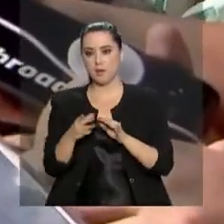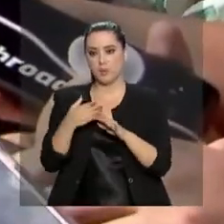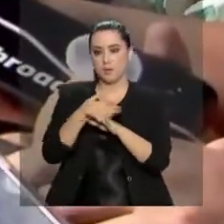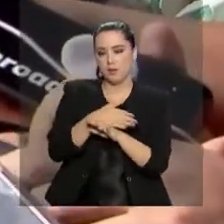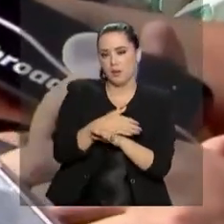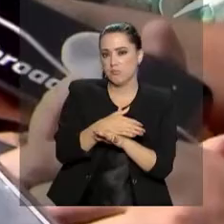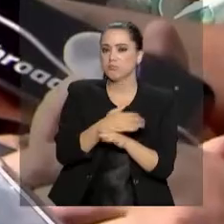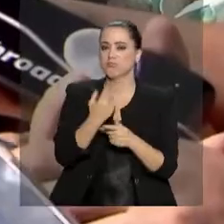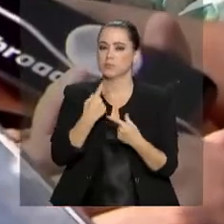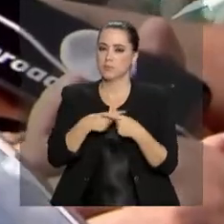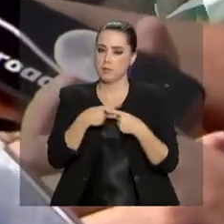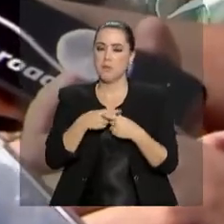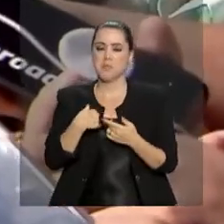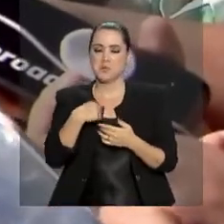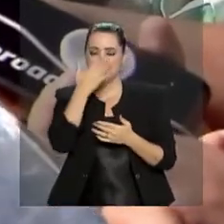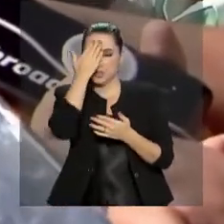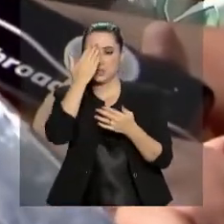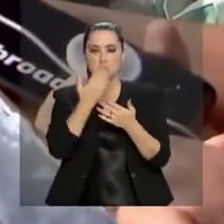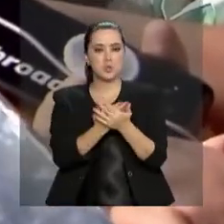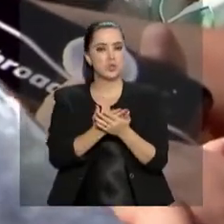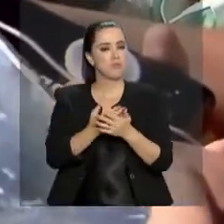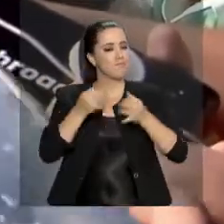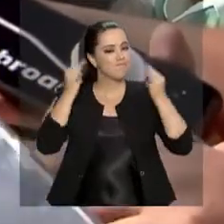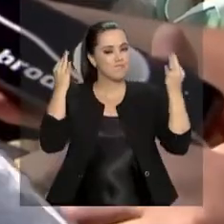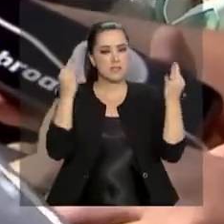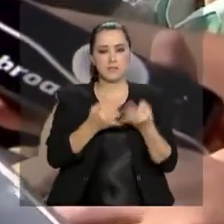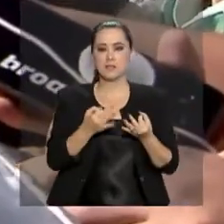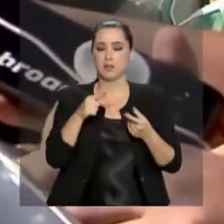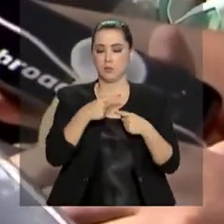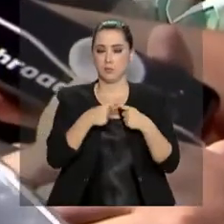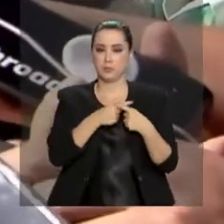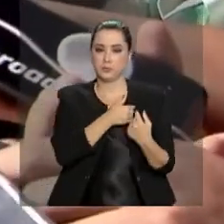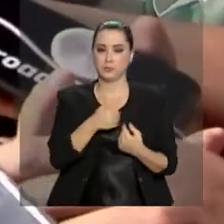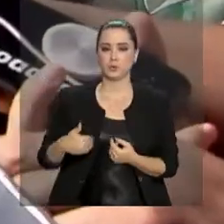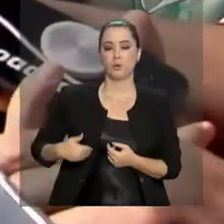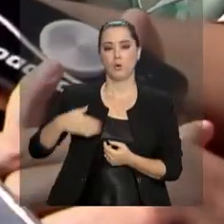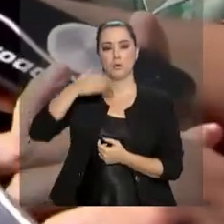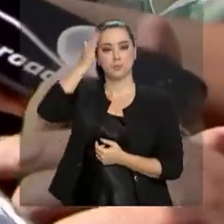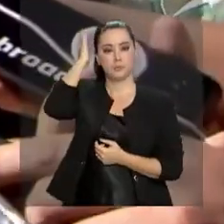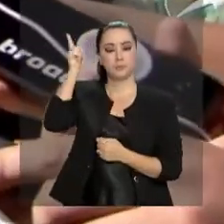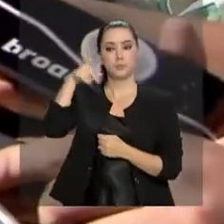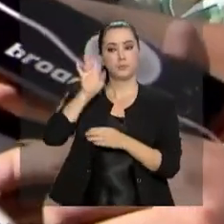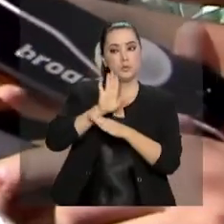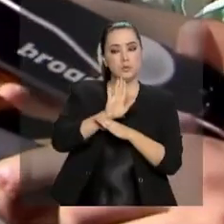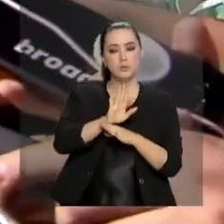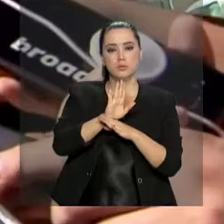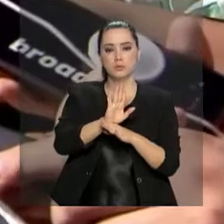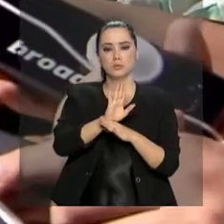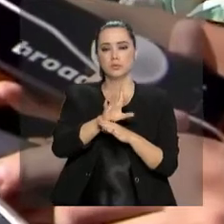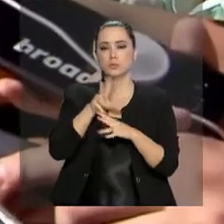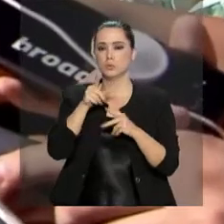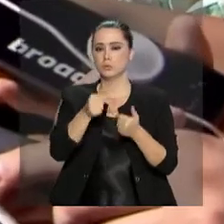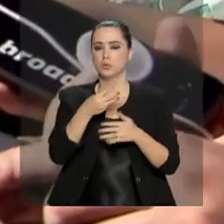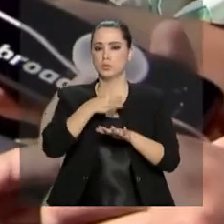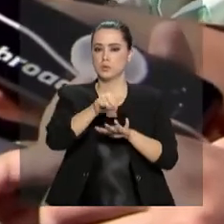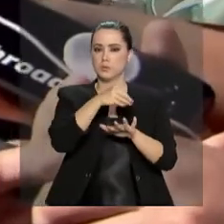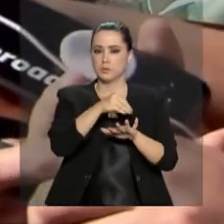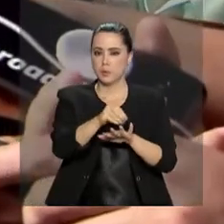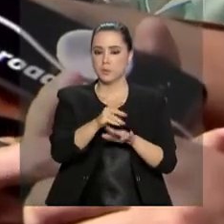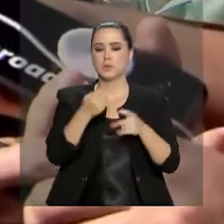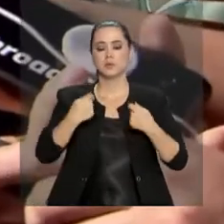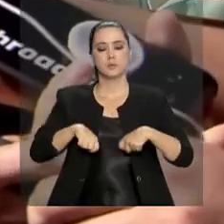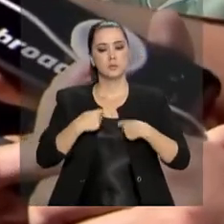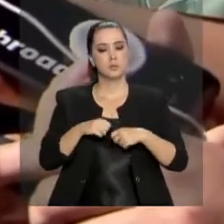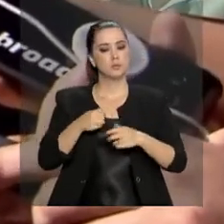tudo muito bem porque a predisposição do governo michel temer é favorecer todos os dados todas as